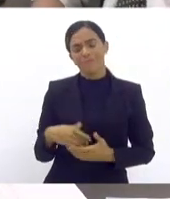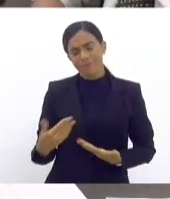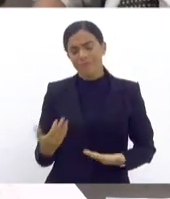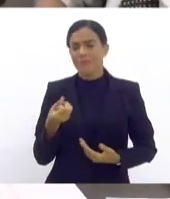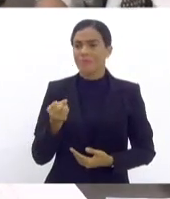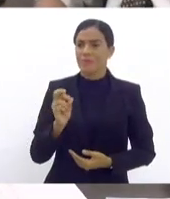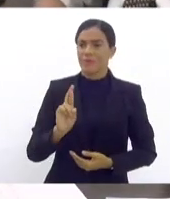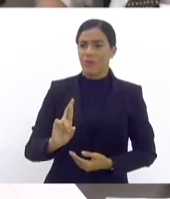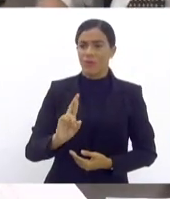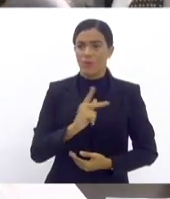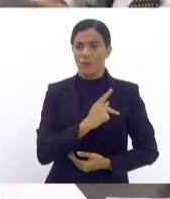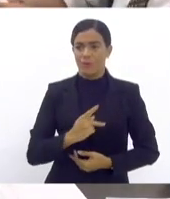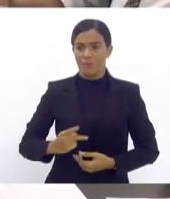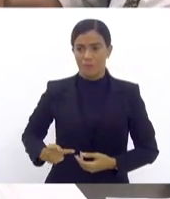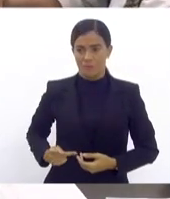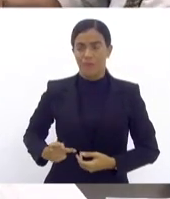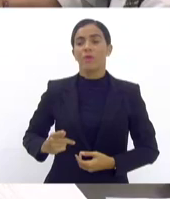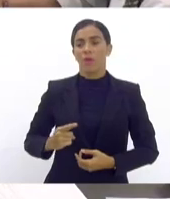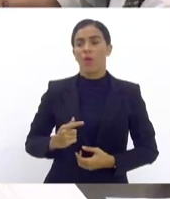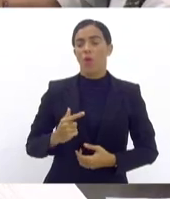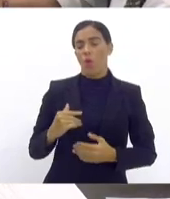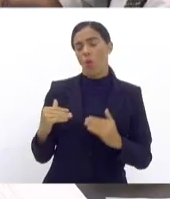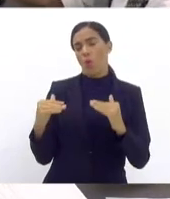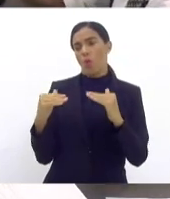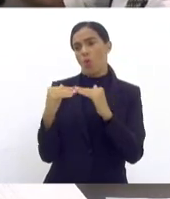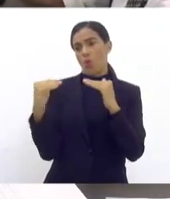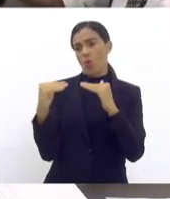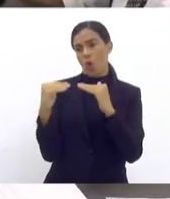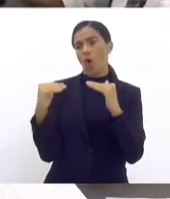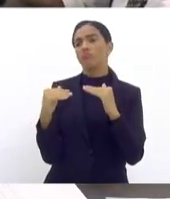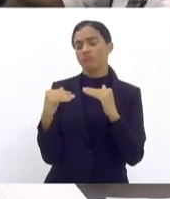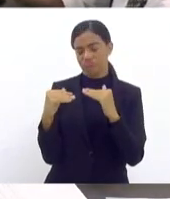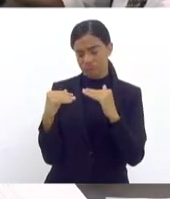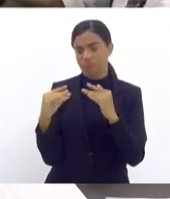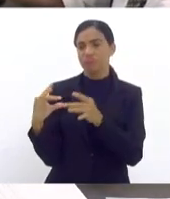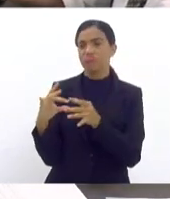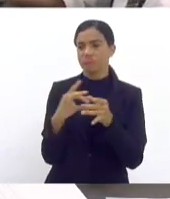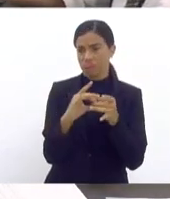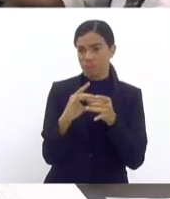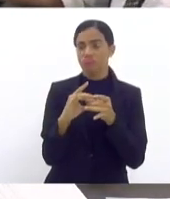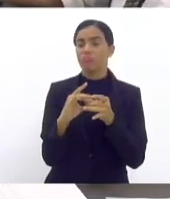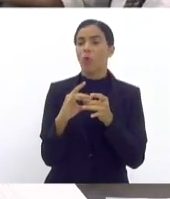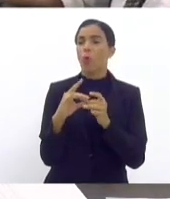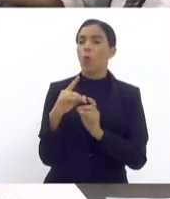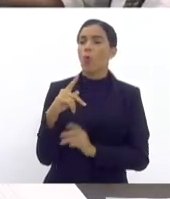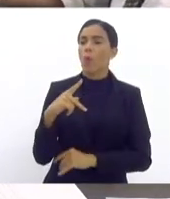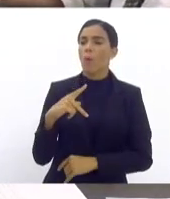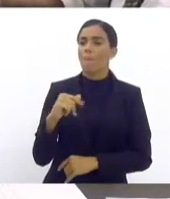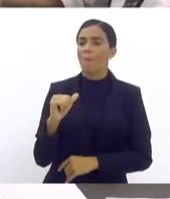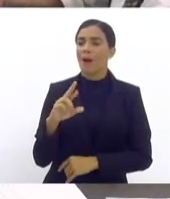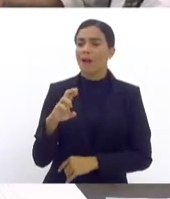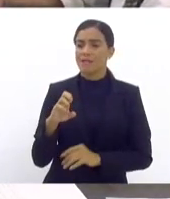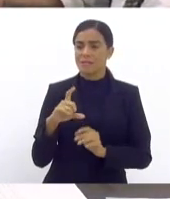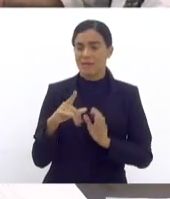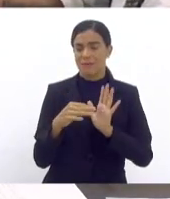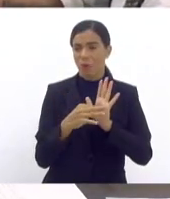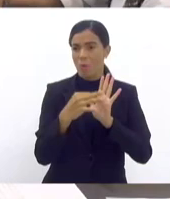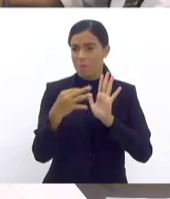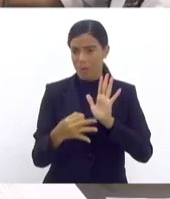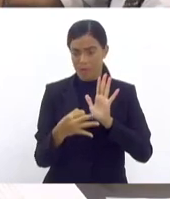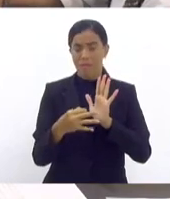presidente, eu concordo com o parecer da constitucionalidade, o parecer original. Em relação ao que